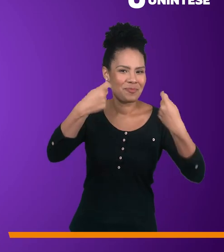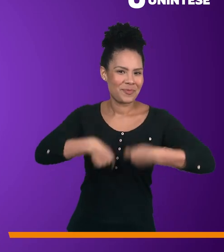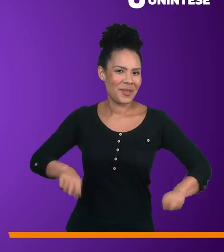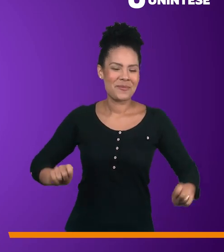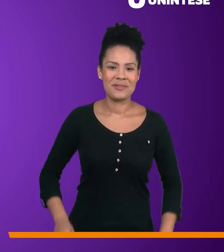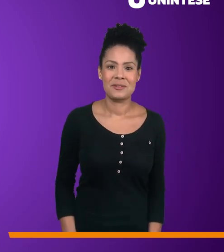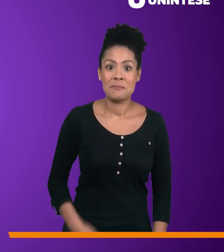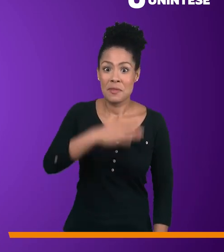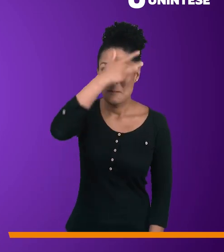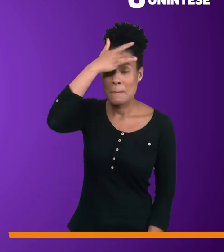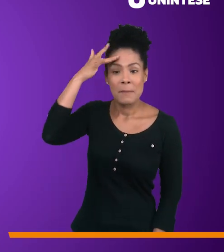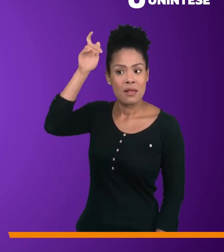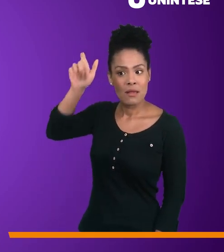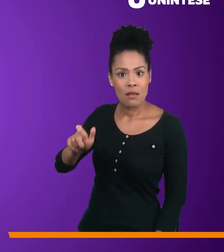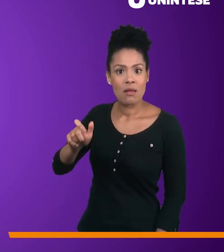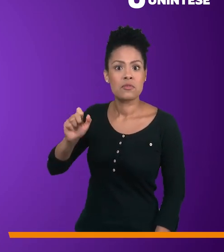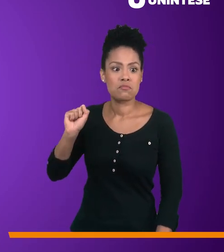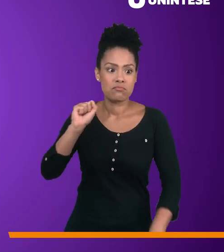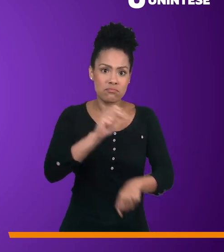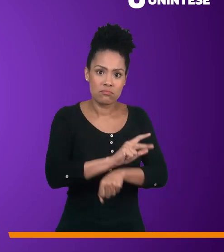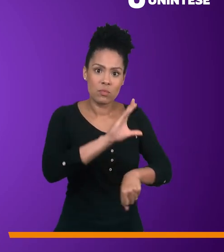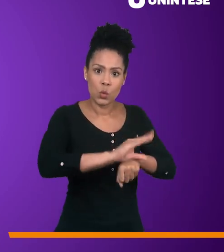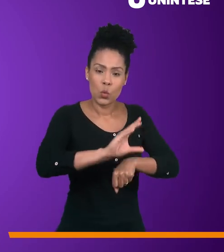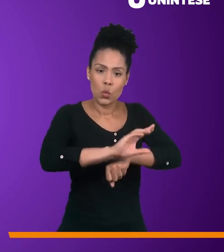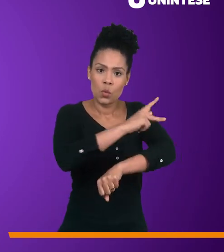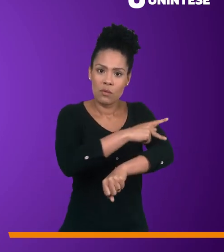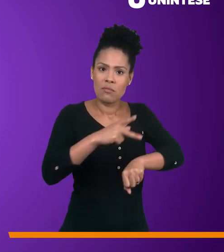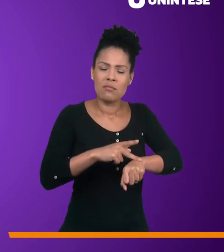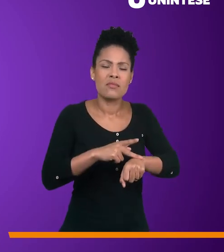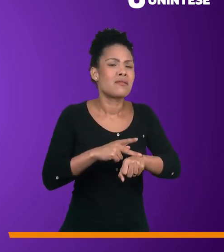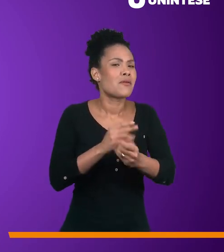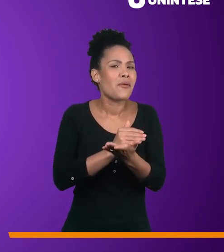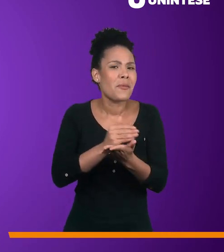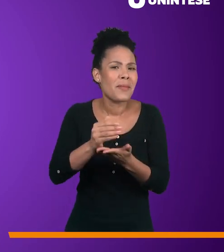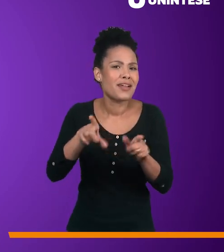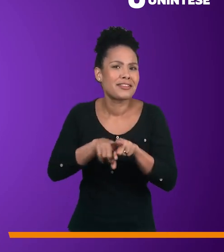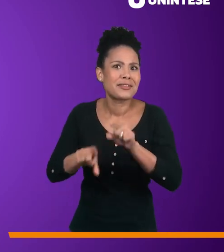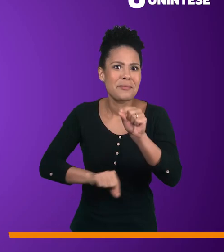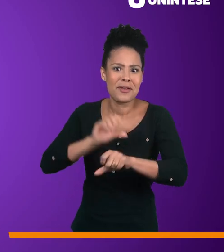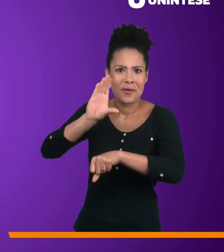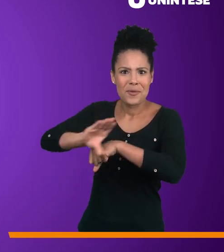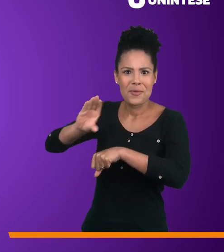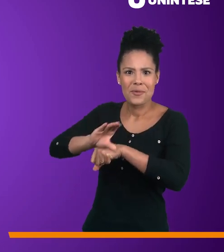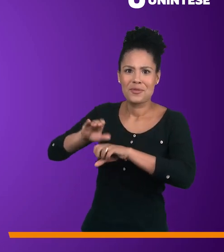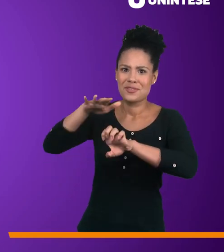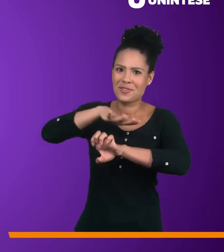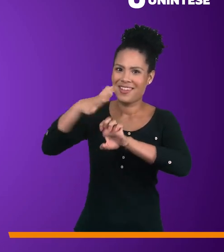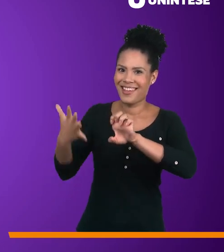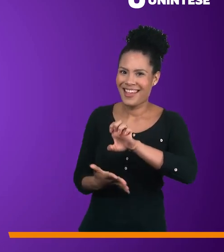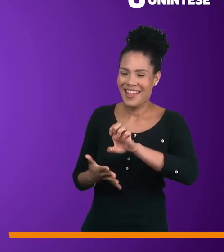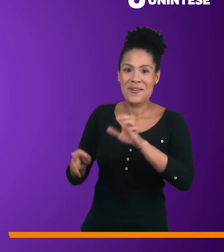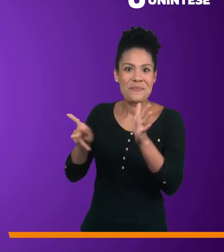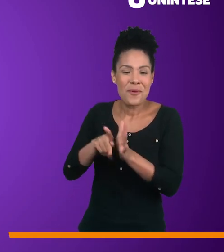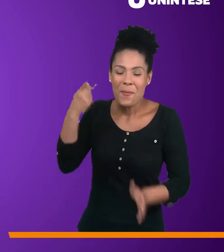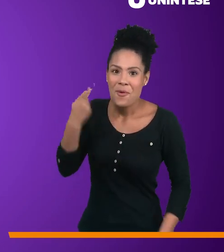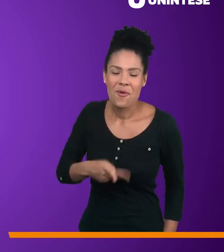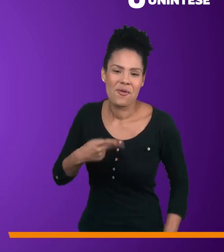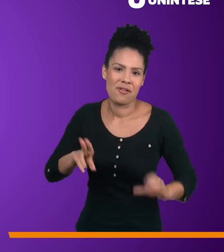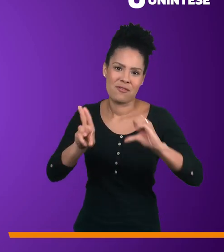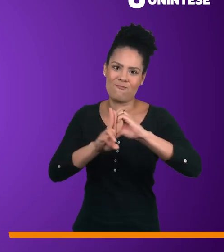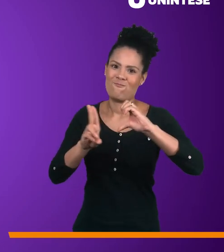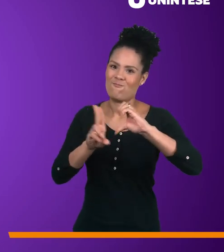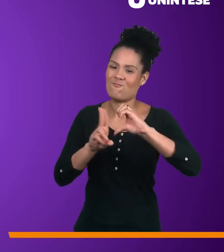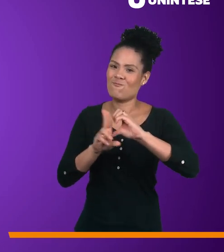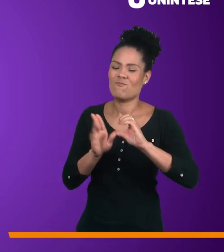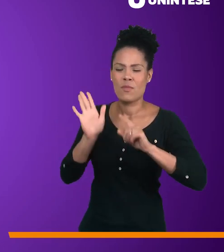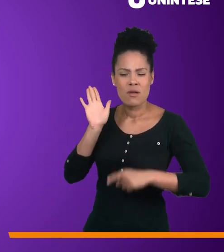frequentando a escola de Libras, que na verdade é um percurso formativo completo exclusivo da Uníndese que ajuda